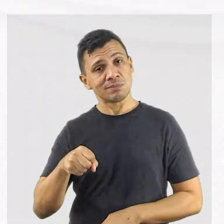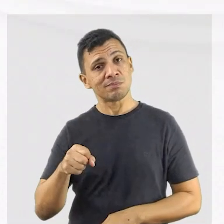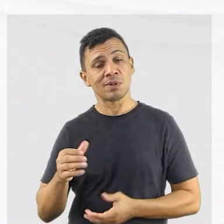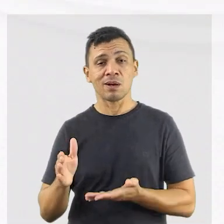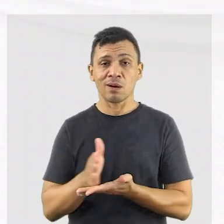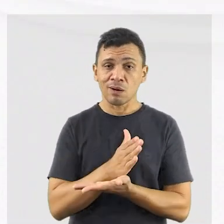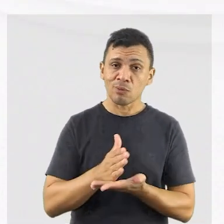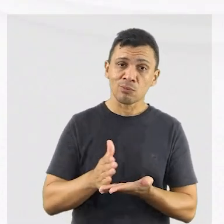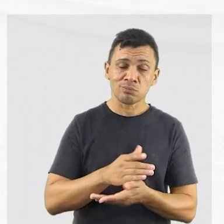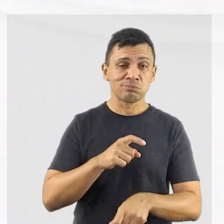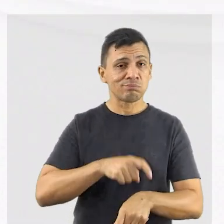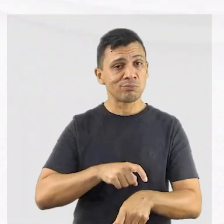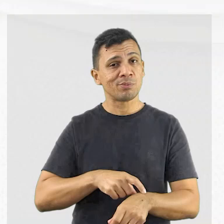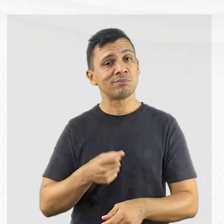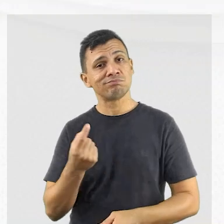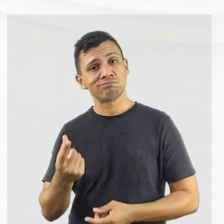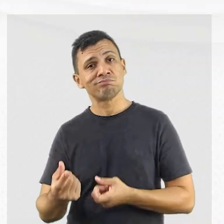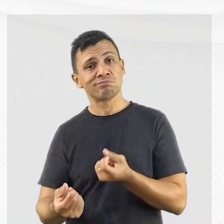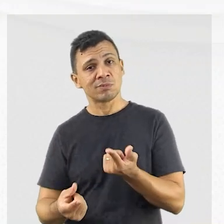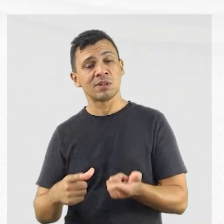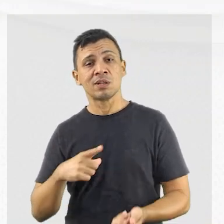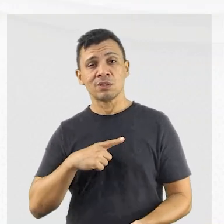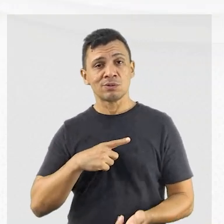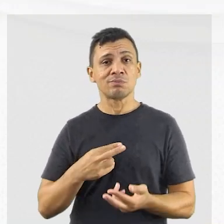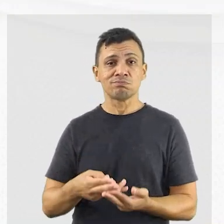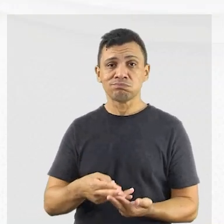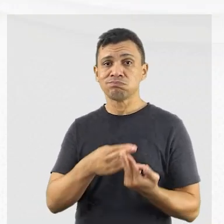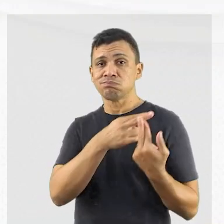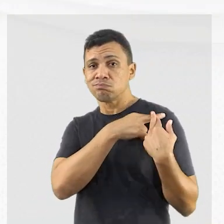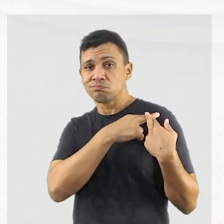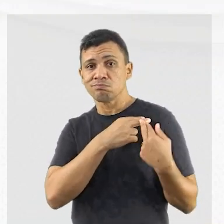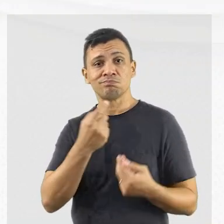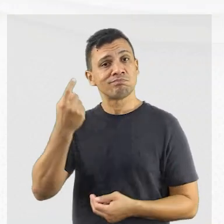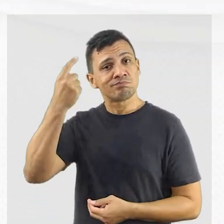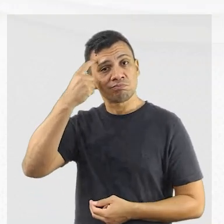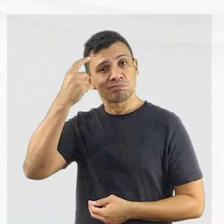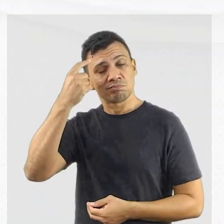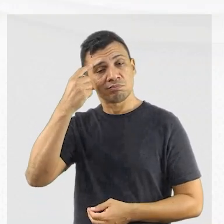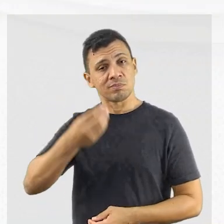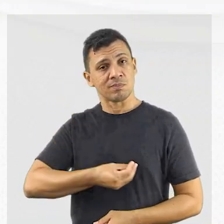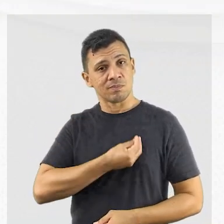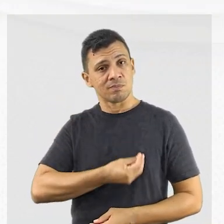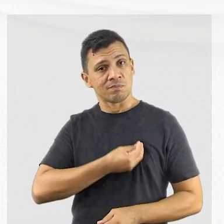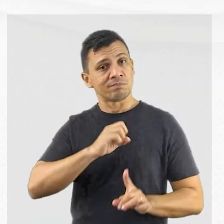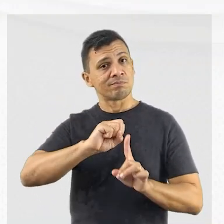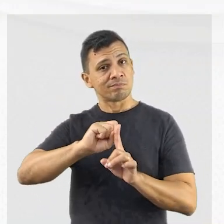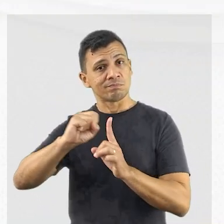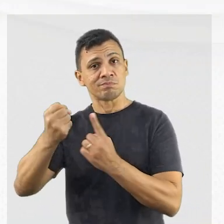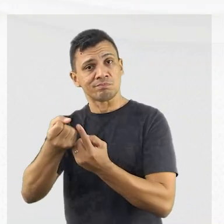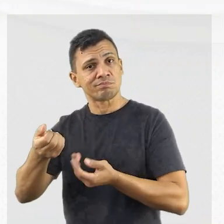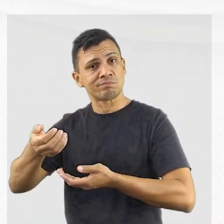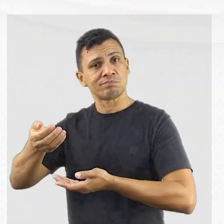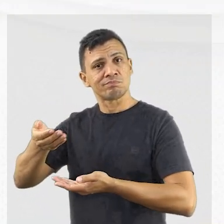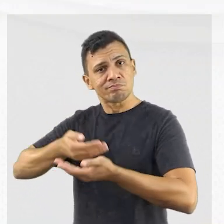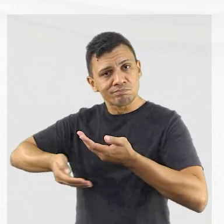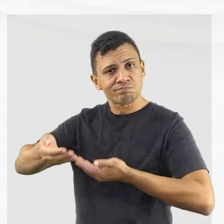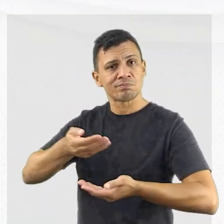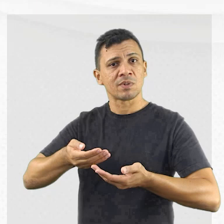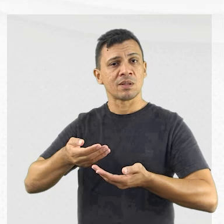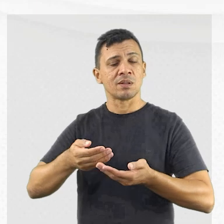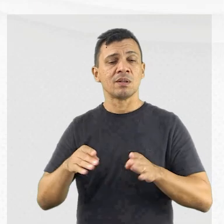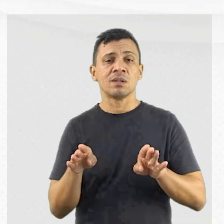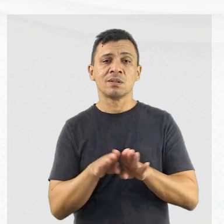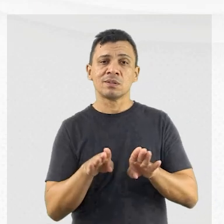Começando por Durkheim. Por quê? Primeiro porque Durkheim ele é entendido como aquele que vai, de fato, junto com Augusto